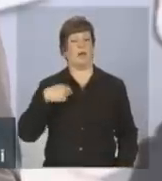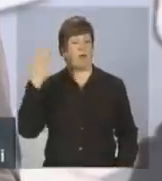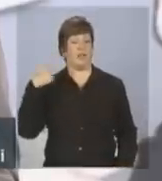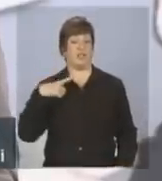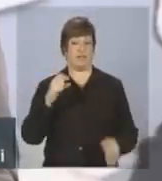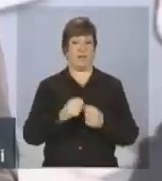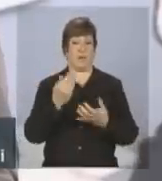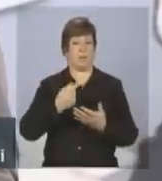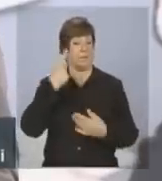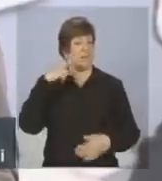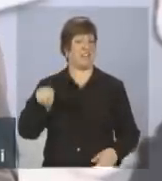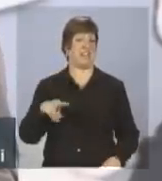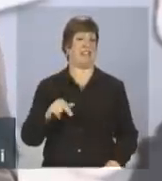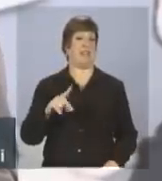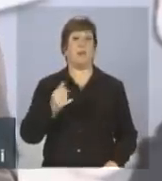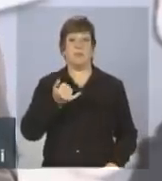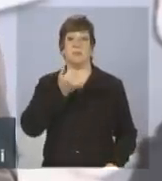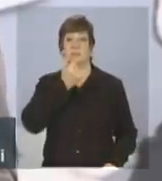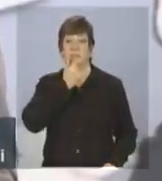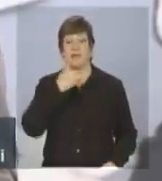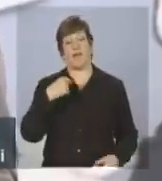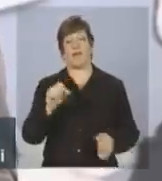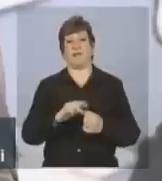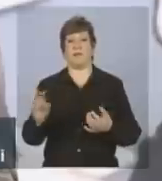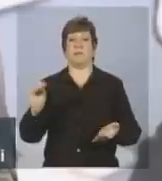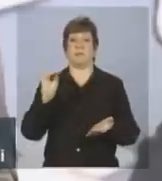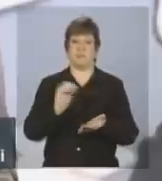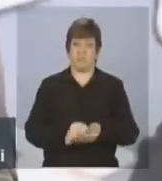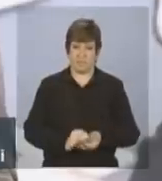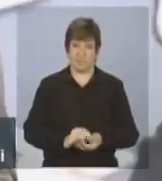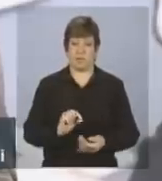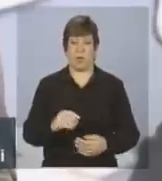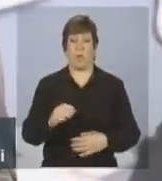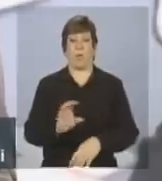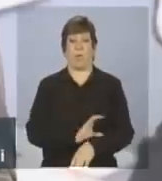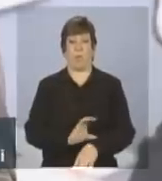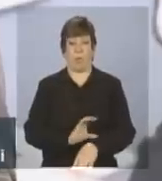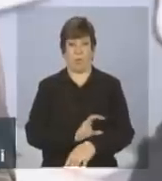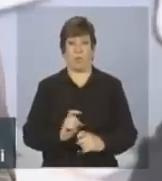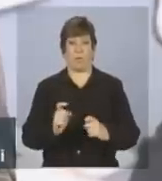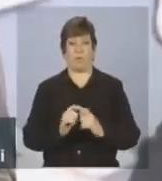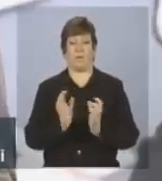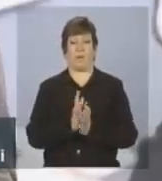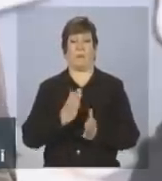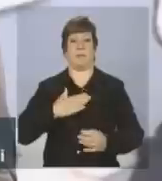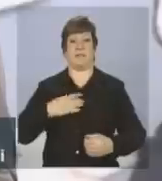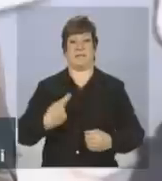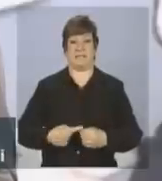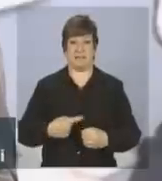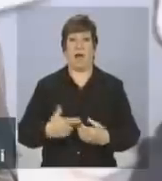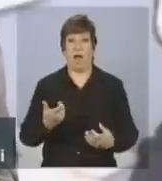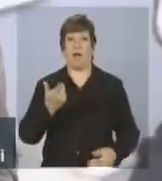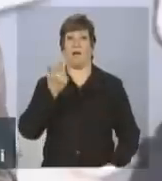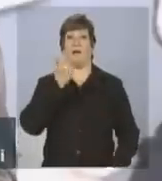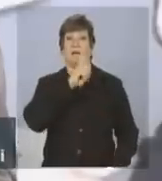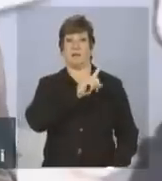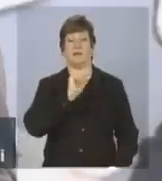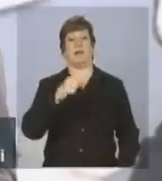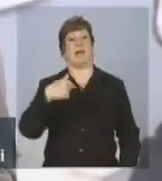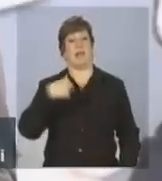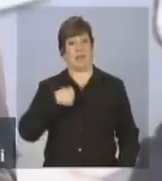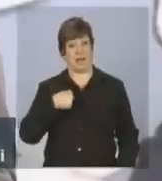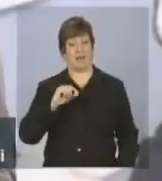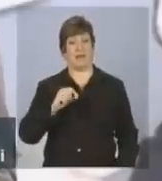valor algum. Então, fiz minha inscrição no curso de medicina, de instituição da minha cidade, e aconteceu. Eu,